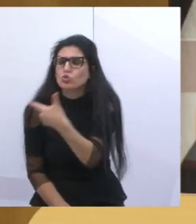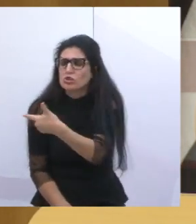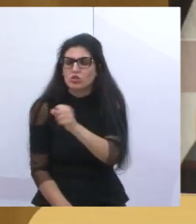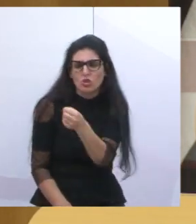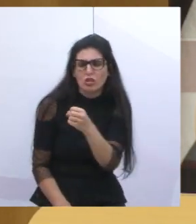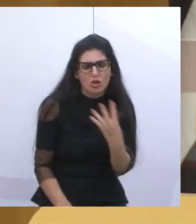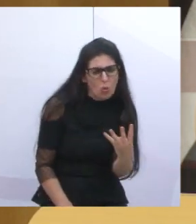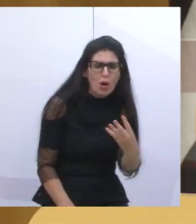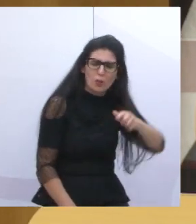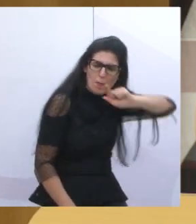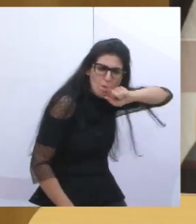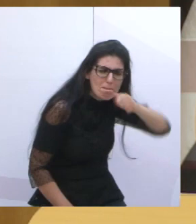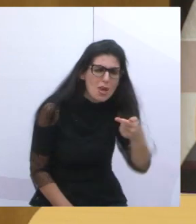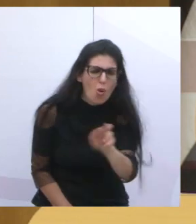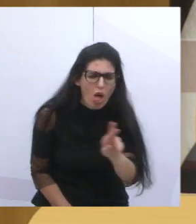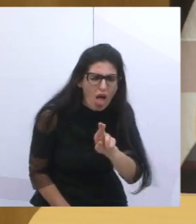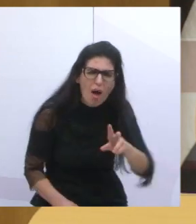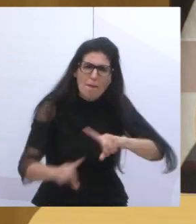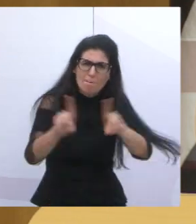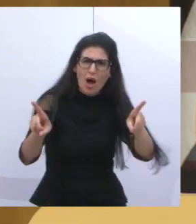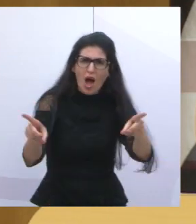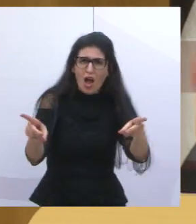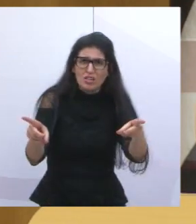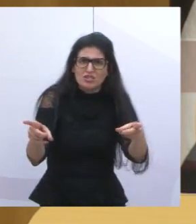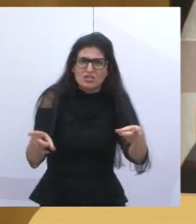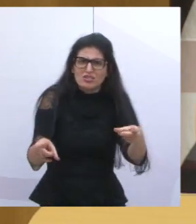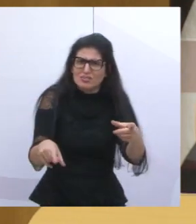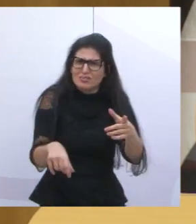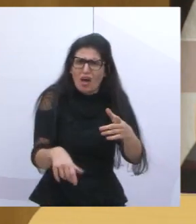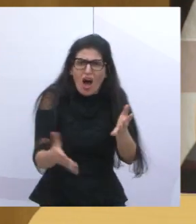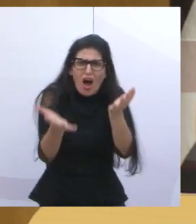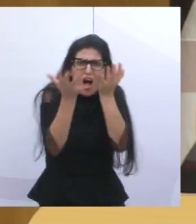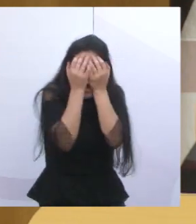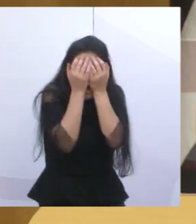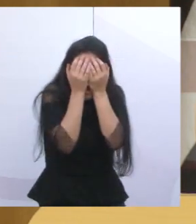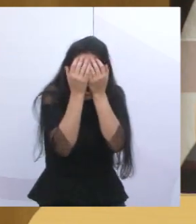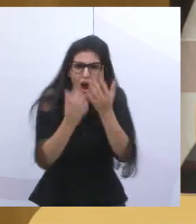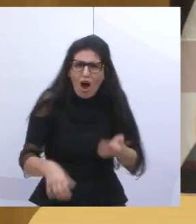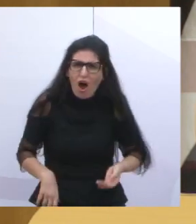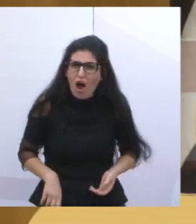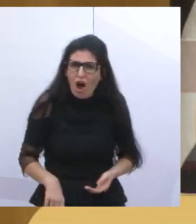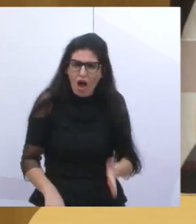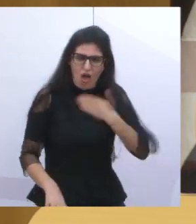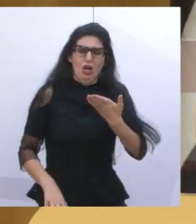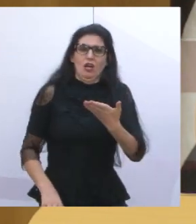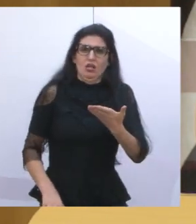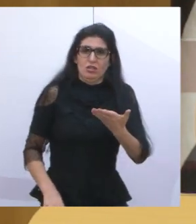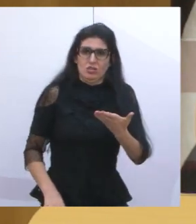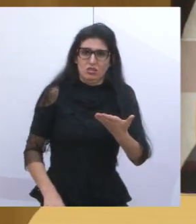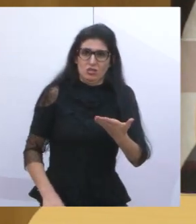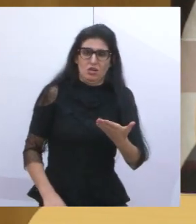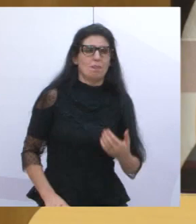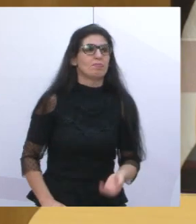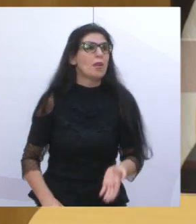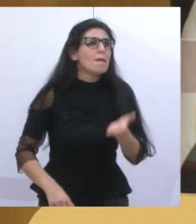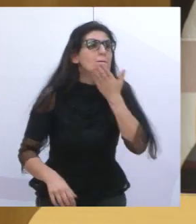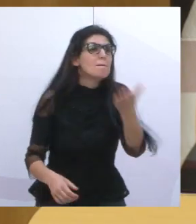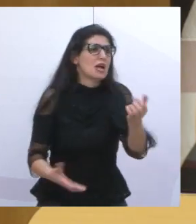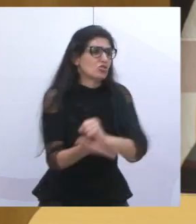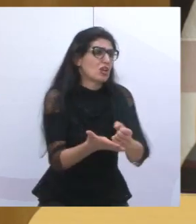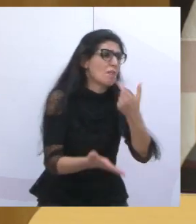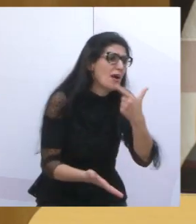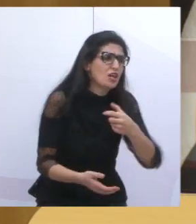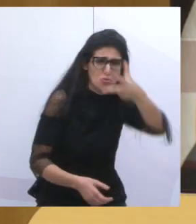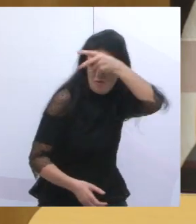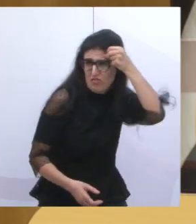R$1.284.000. E aí muito me assusta, porque quando se pede medicamento, quando se pede consulta, a prefeitura não tem dinheiro. Agora vem um